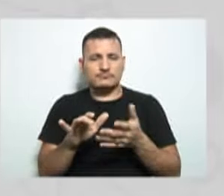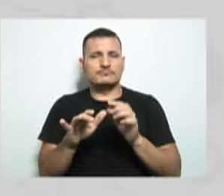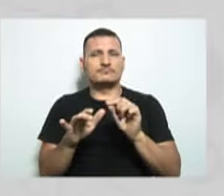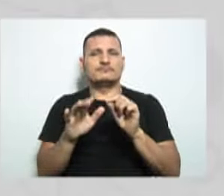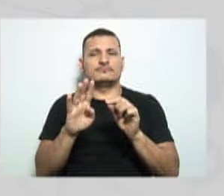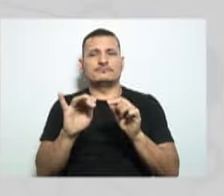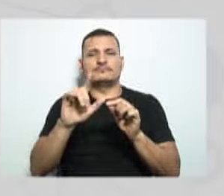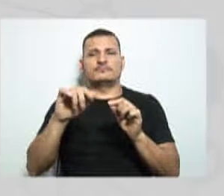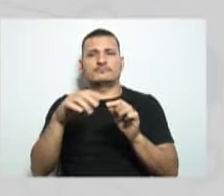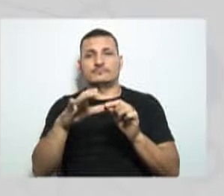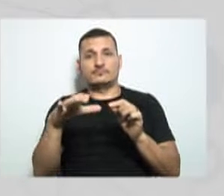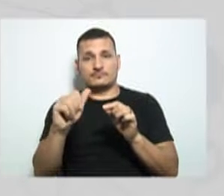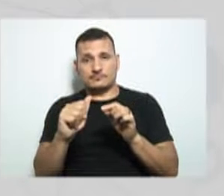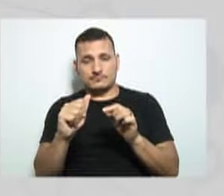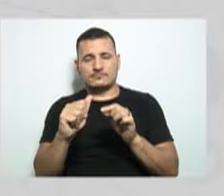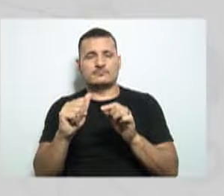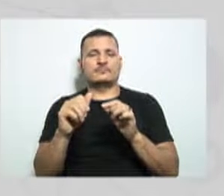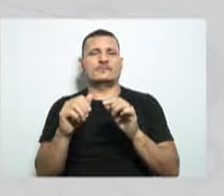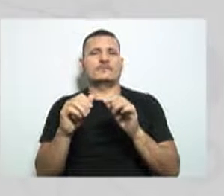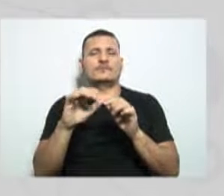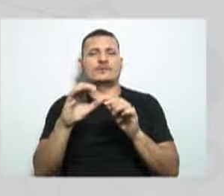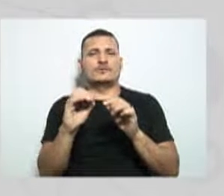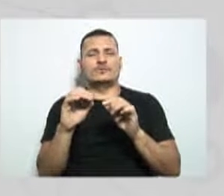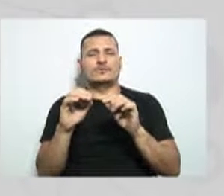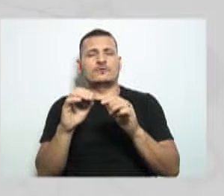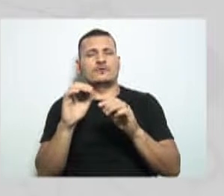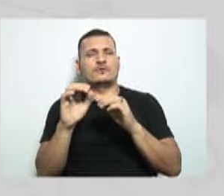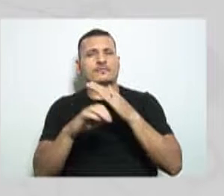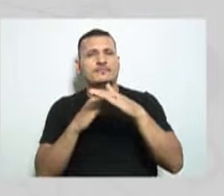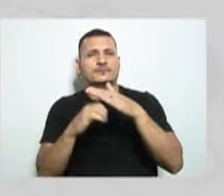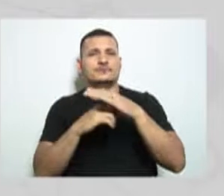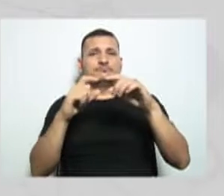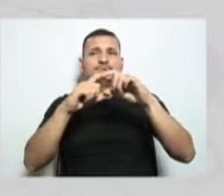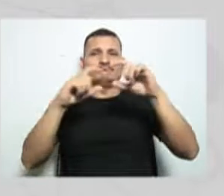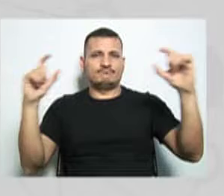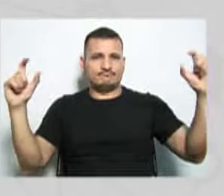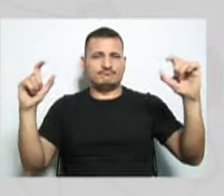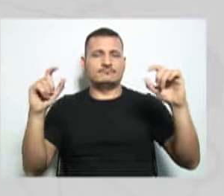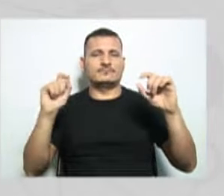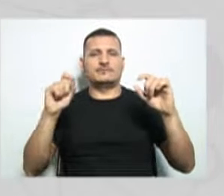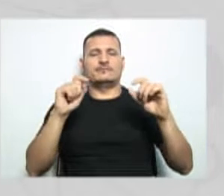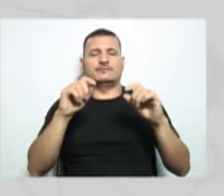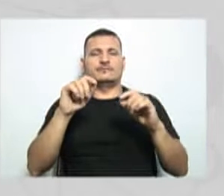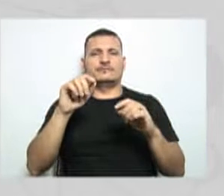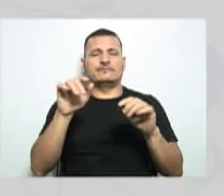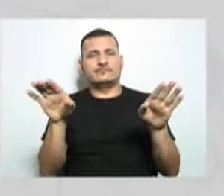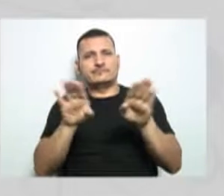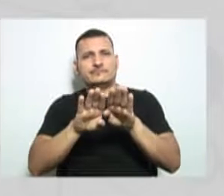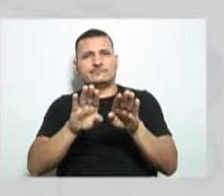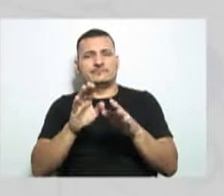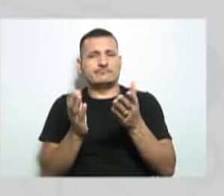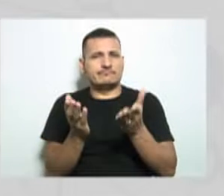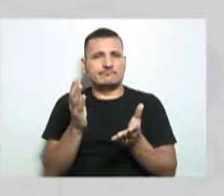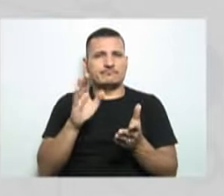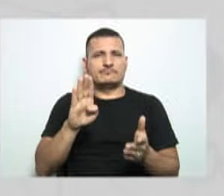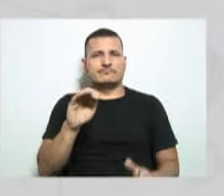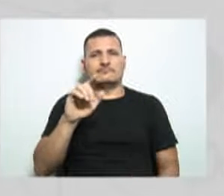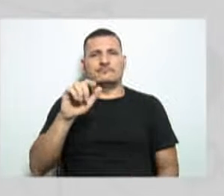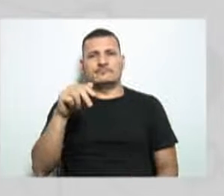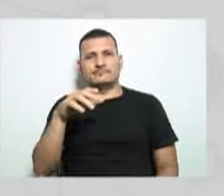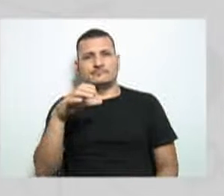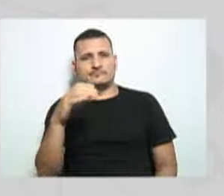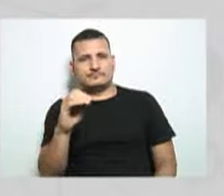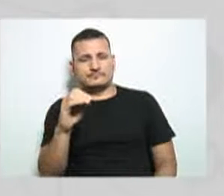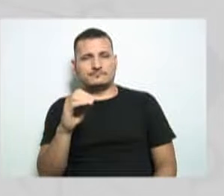faz o fechamento, fica lá 1, 2 dias fechado, com a faixinha dizendo fechado para balanço. O preço utilizado para a sua avaliação é o